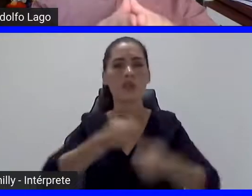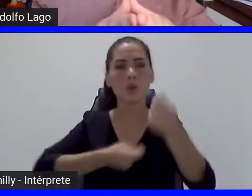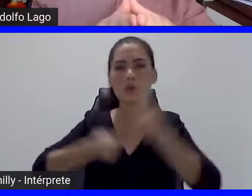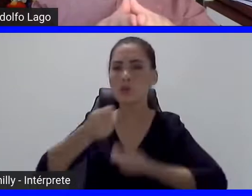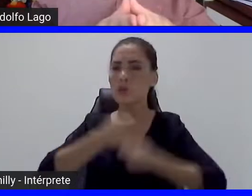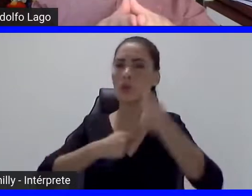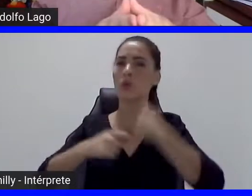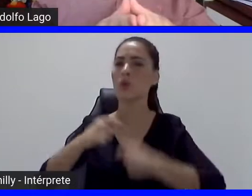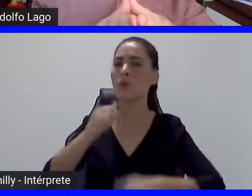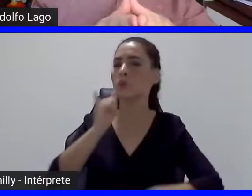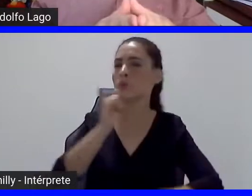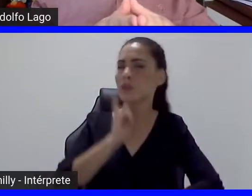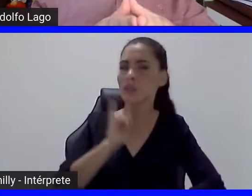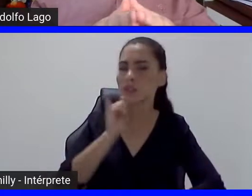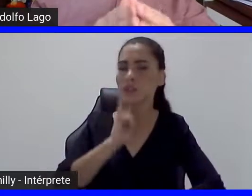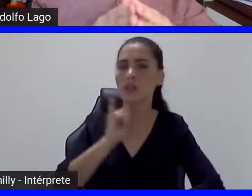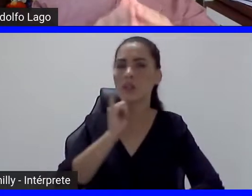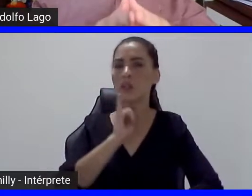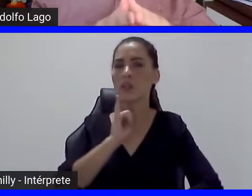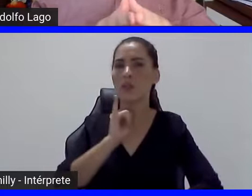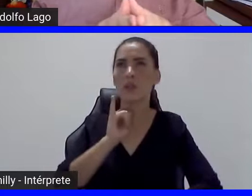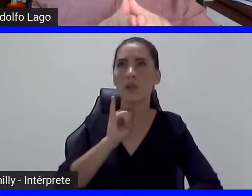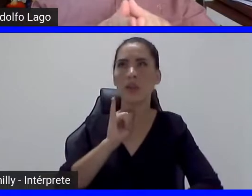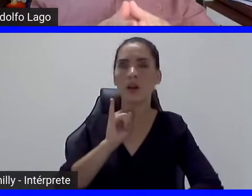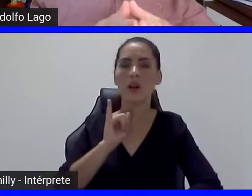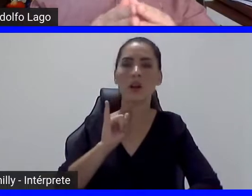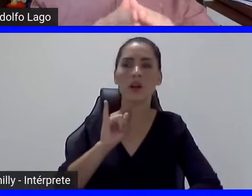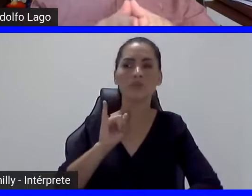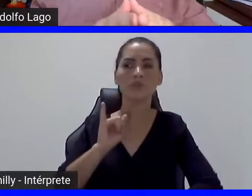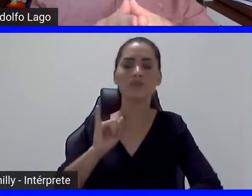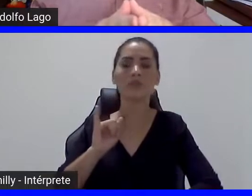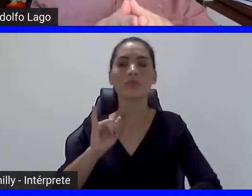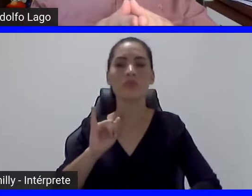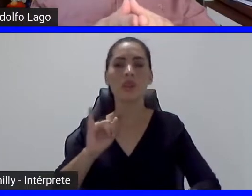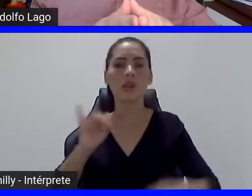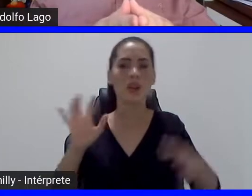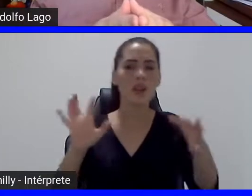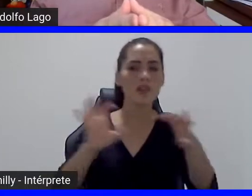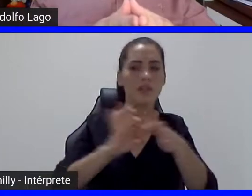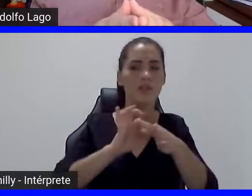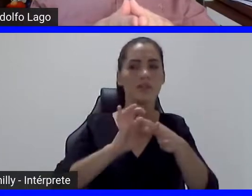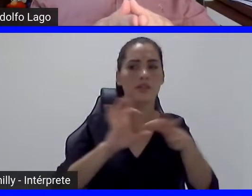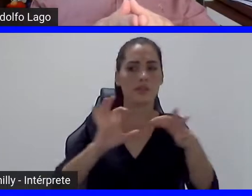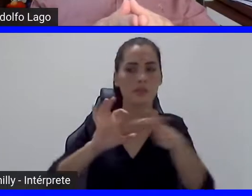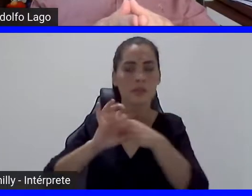posições em outras alianças, né? Eu pergunto à senhora,